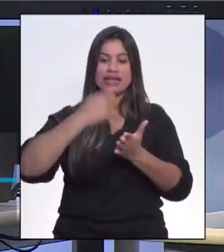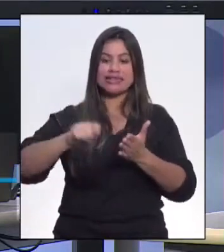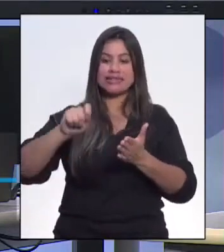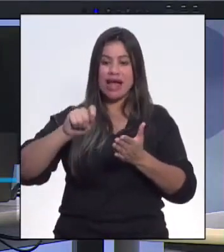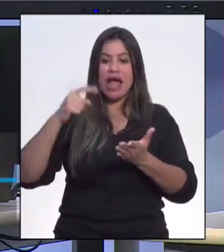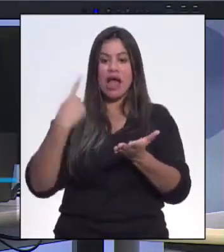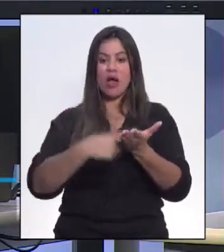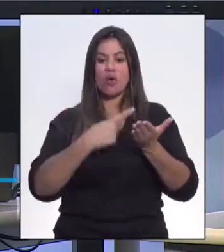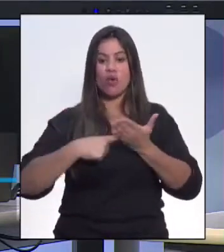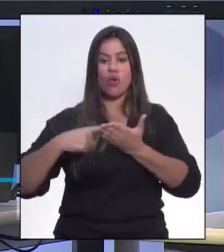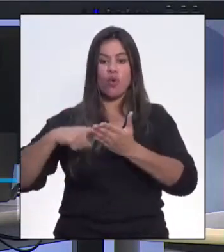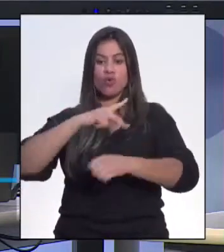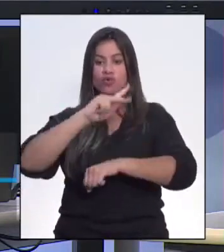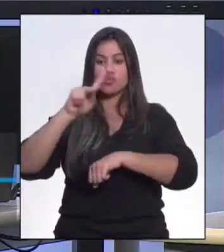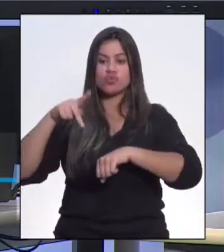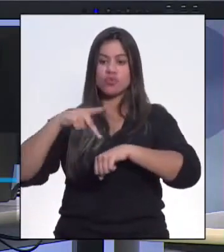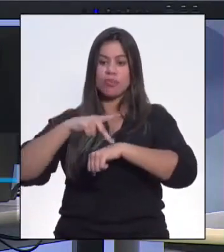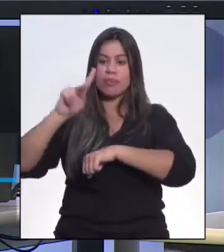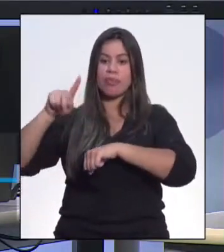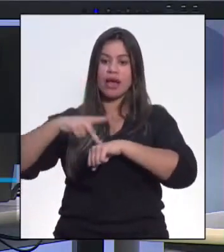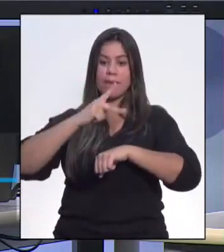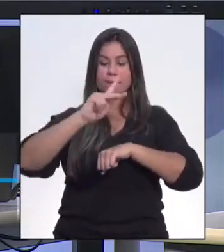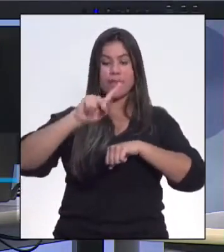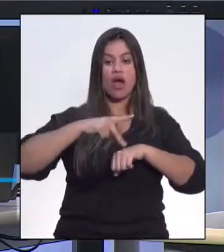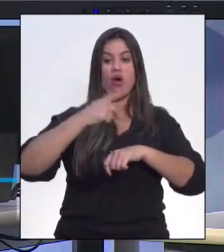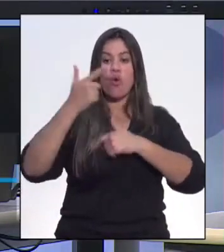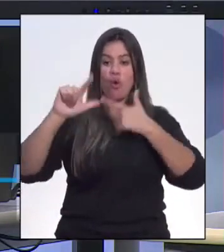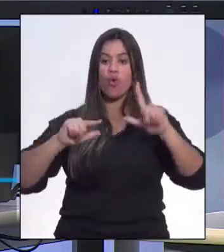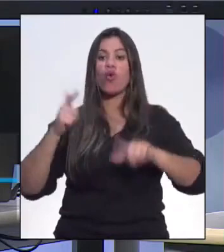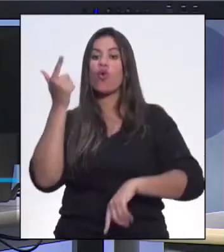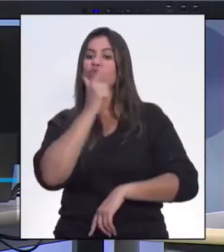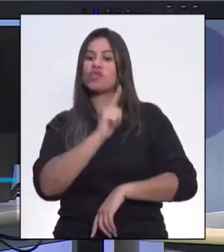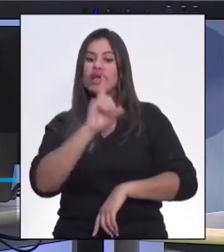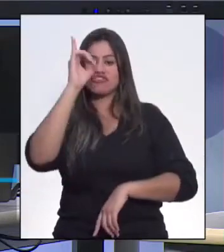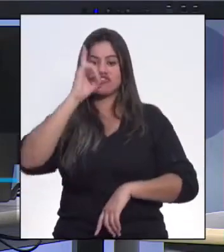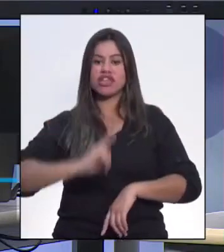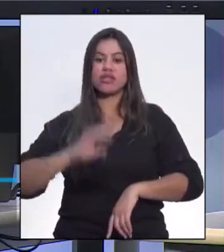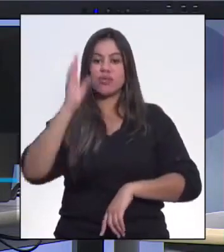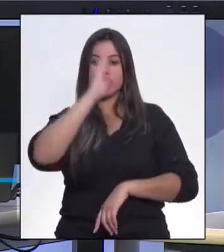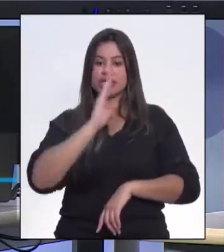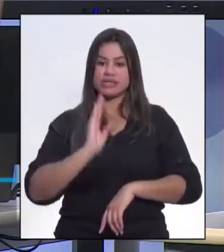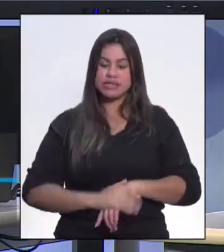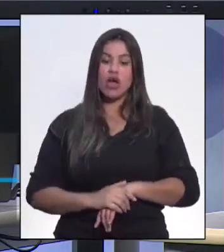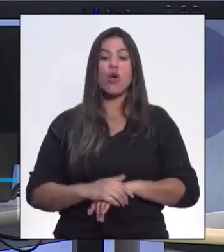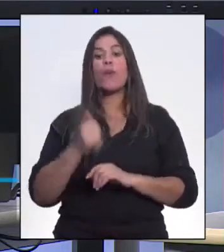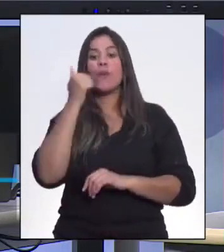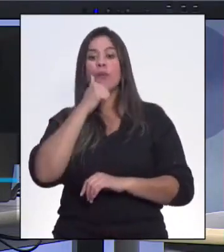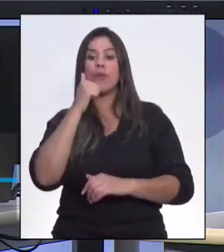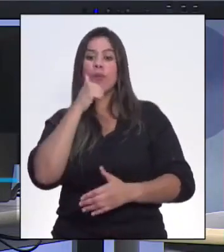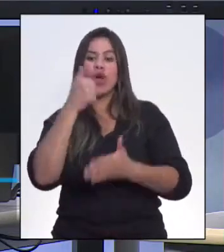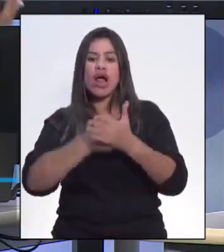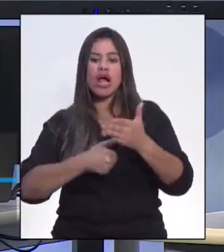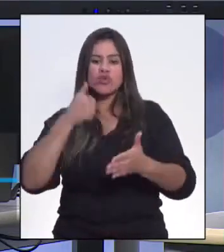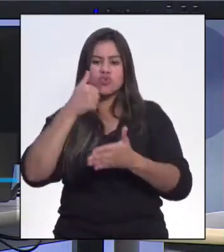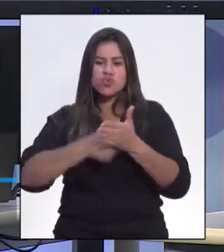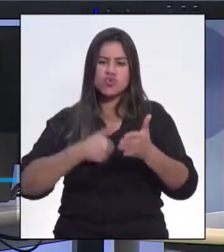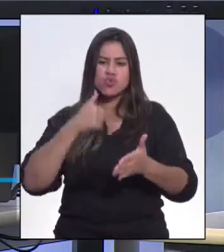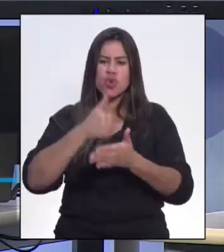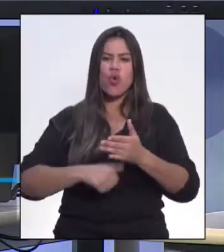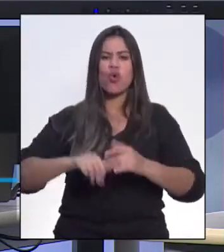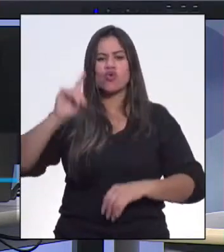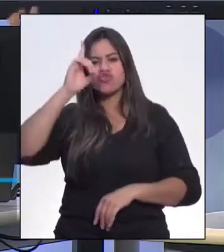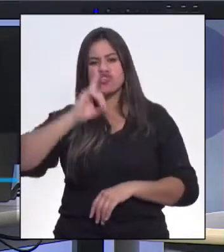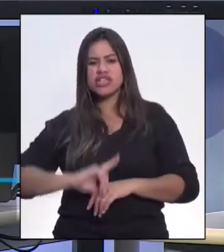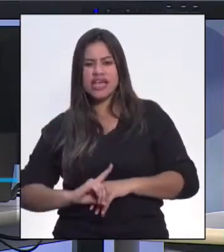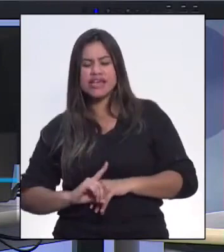acordos internacionais para a garantia dos direitos, como essas mulheres brasileiras lutaram pelos direitos. Por exemplo, a Berta